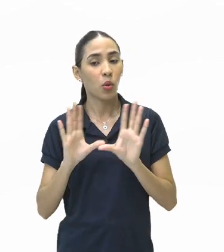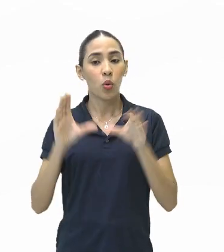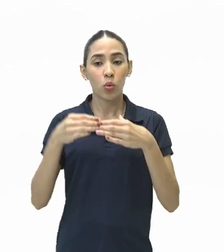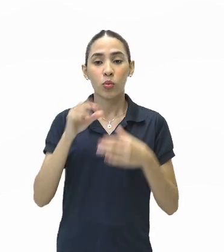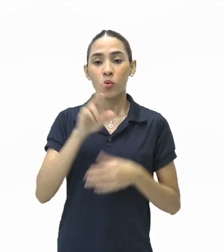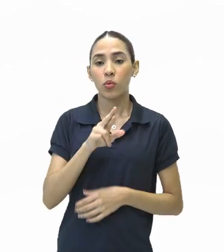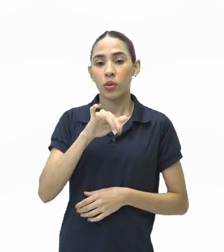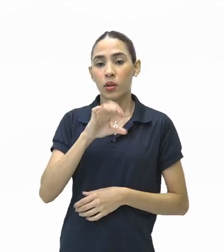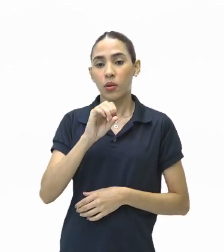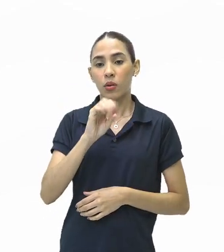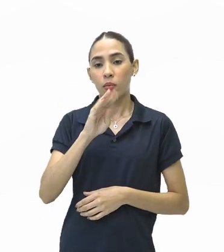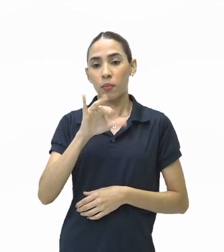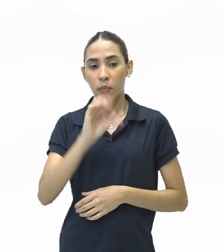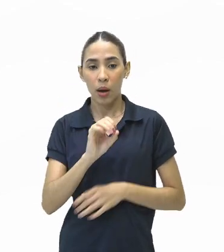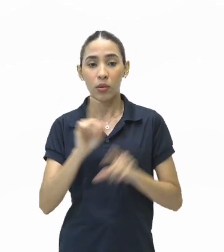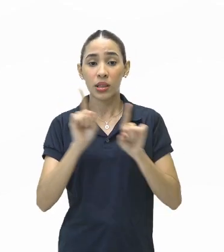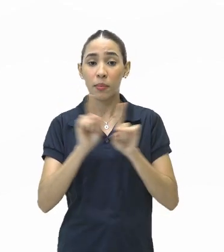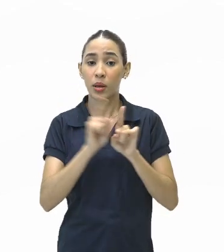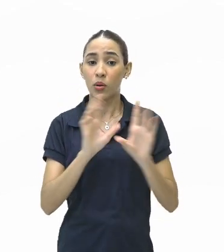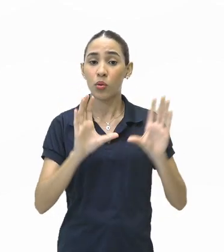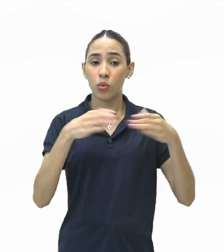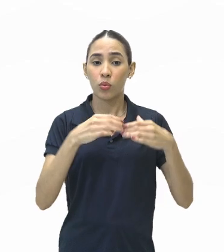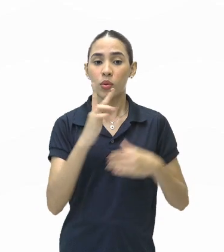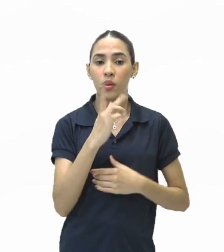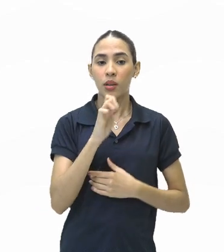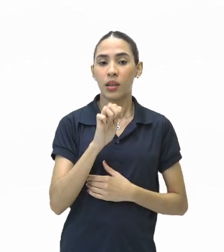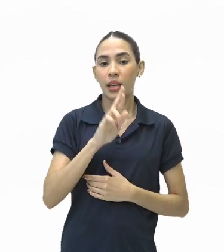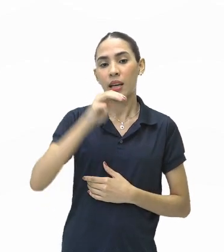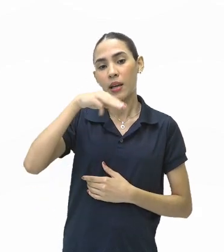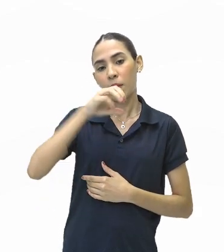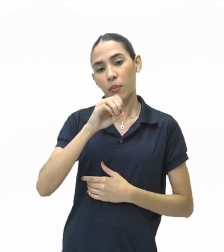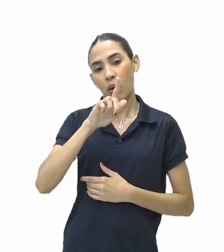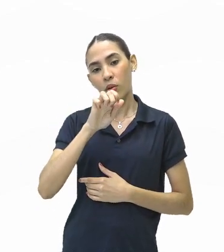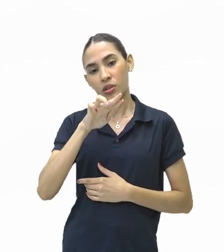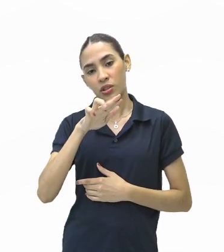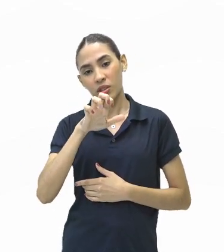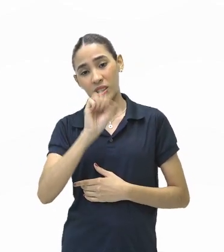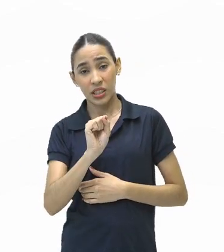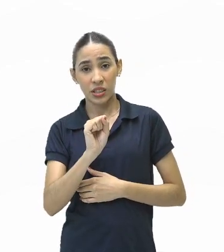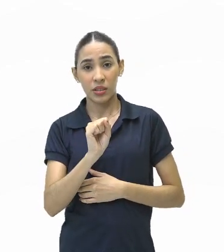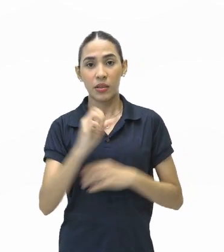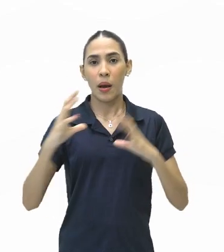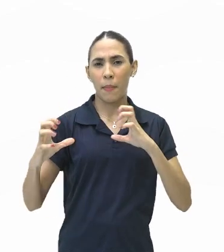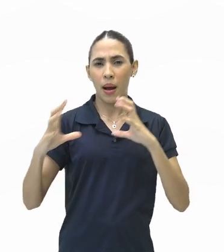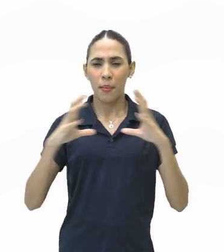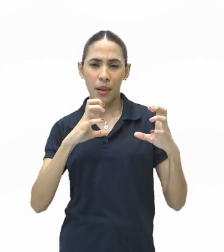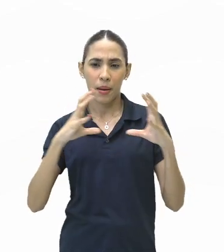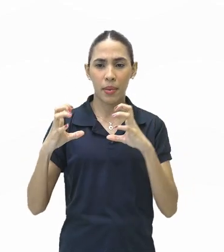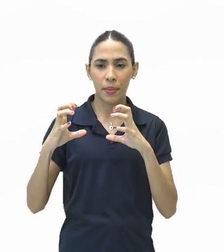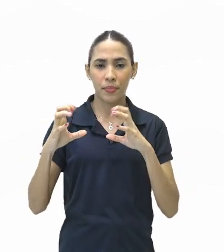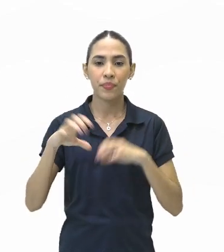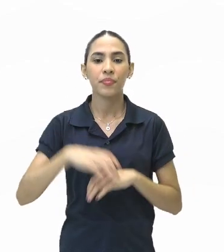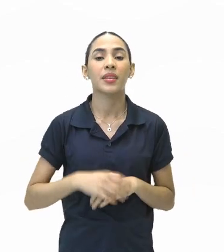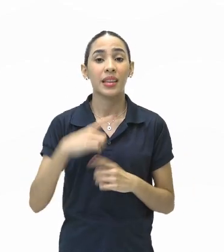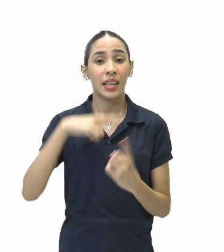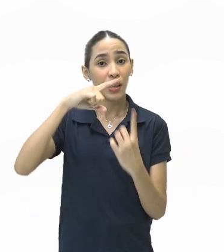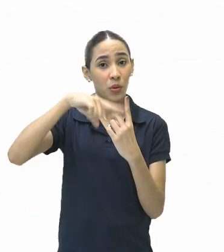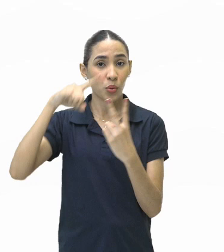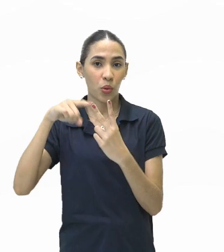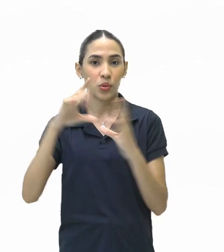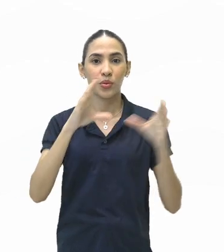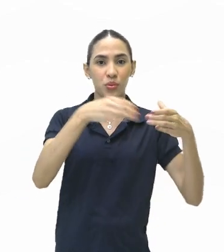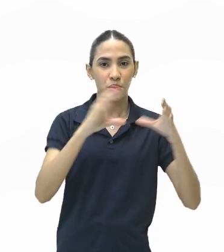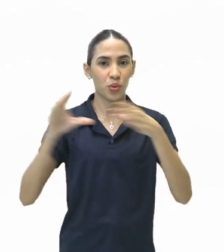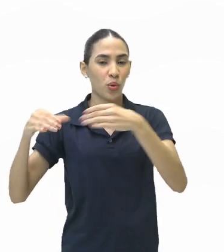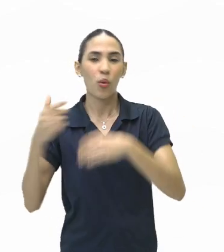de Riobaldo e o grupo de Hermógenes, que é um outro grupo, se enfrentam. Então, vejam aí que nós temos dois grupos